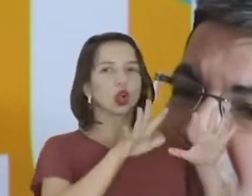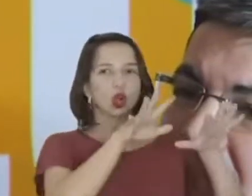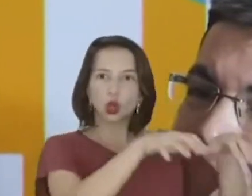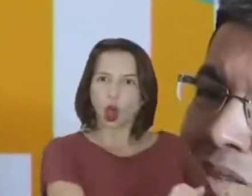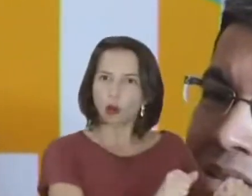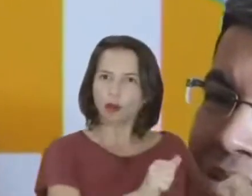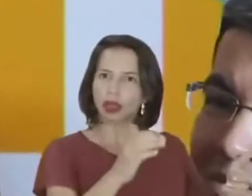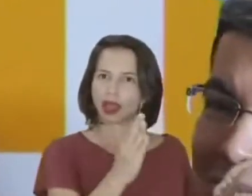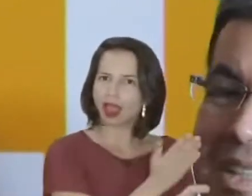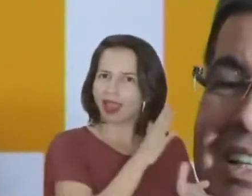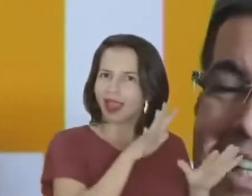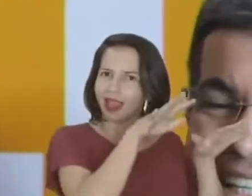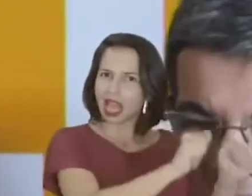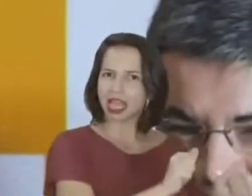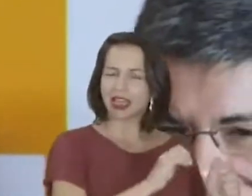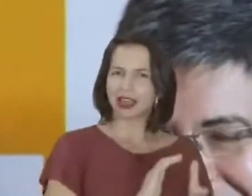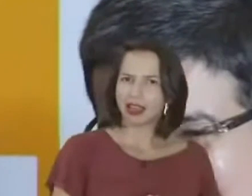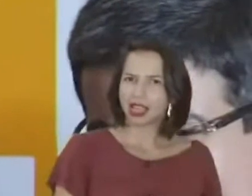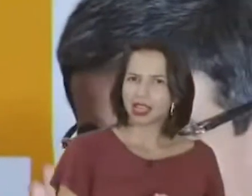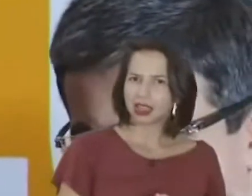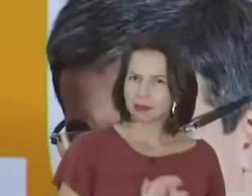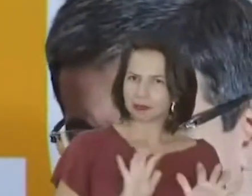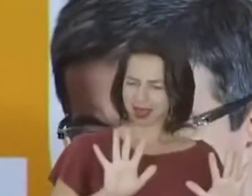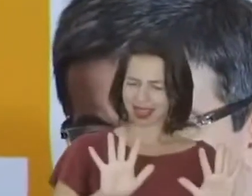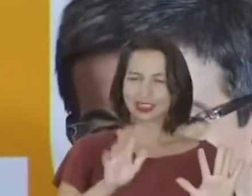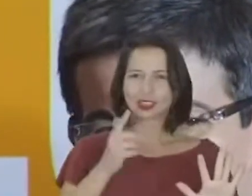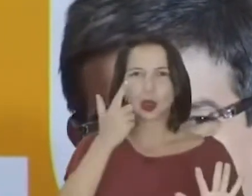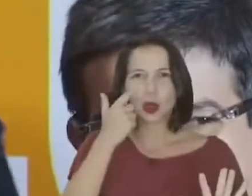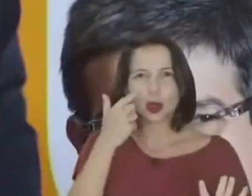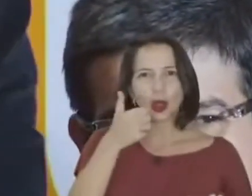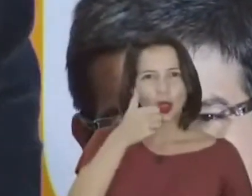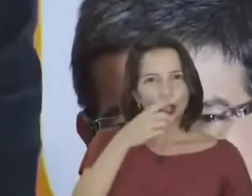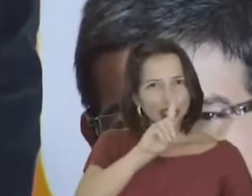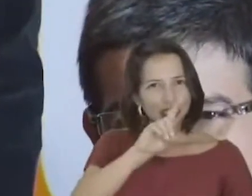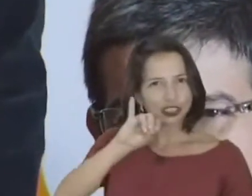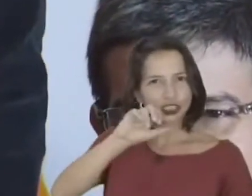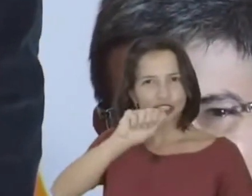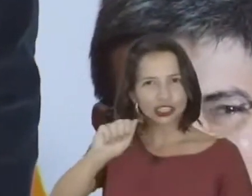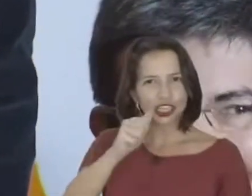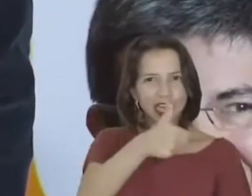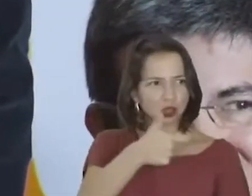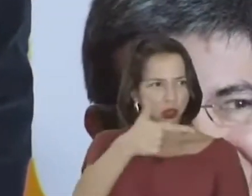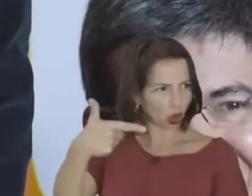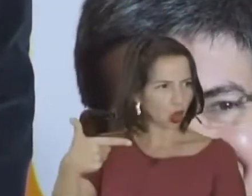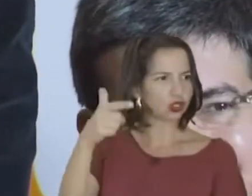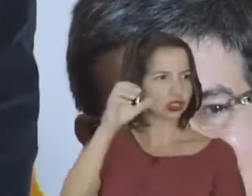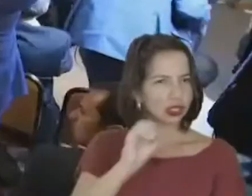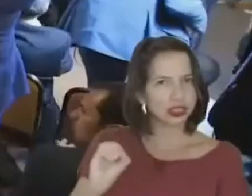golpe no fascismo e vai restabelecer a democracia nesse país.